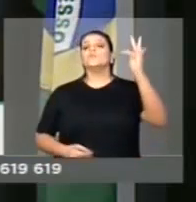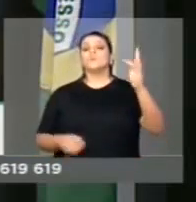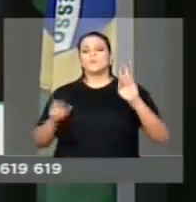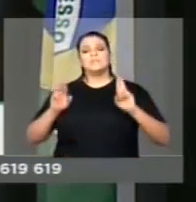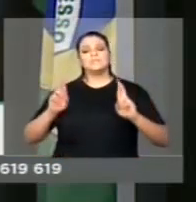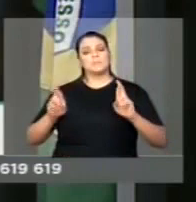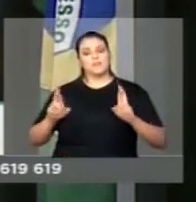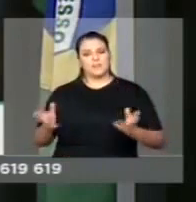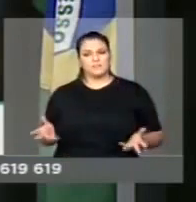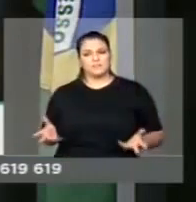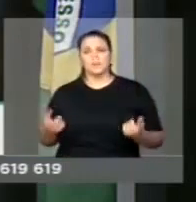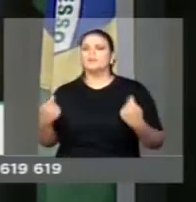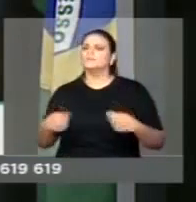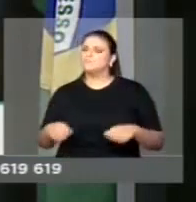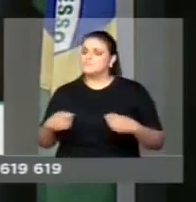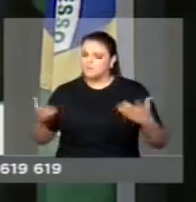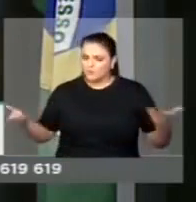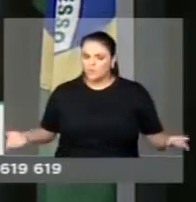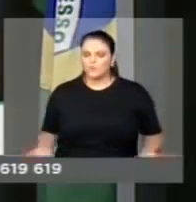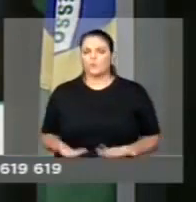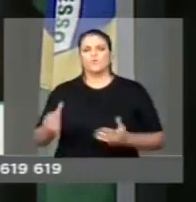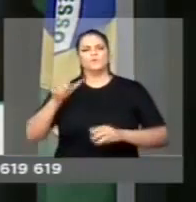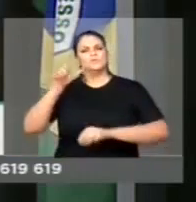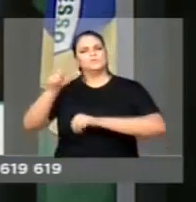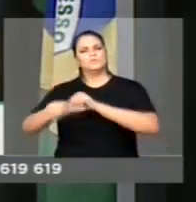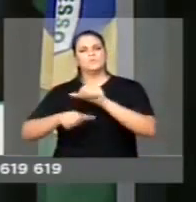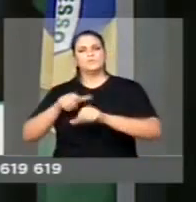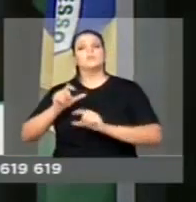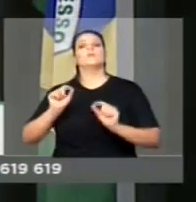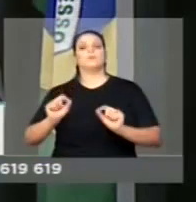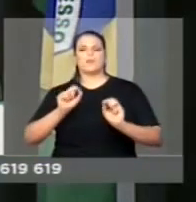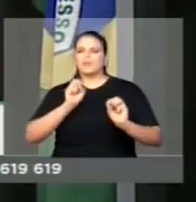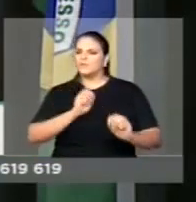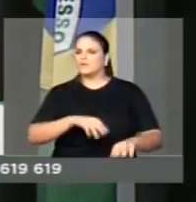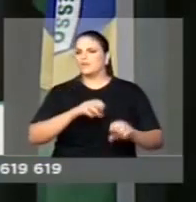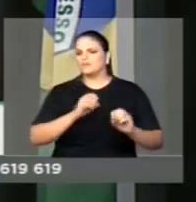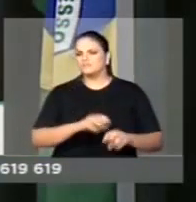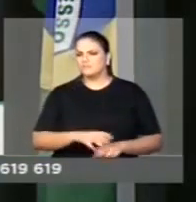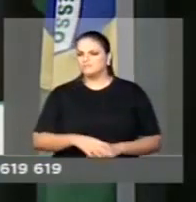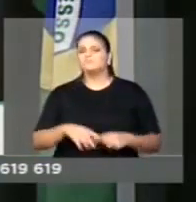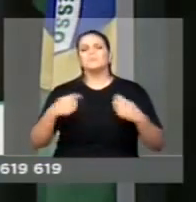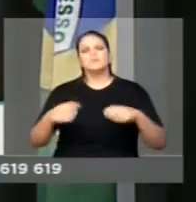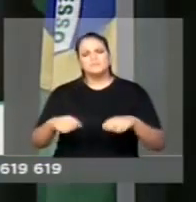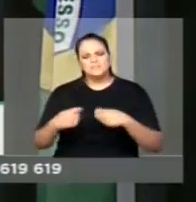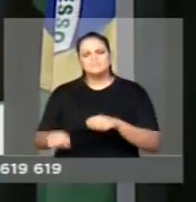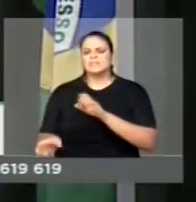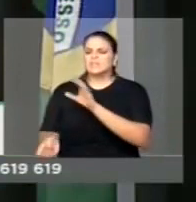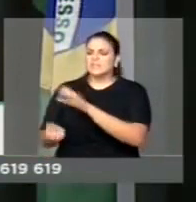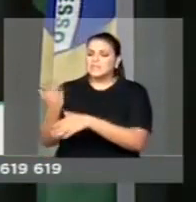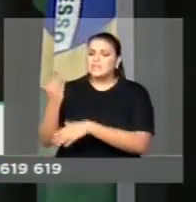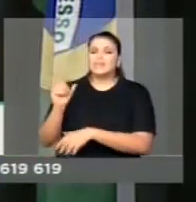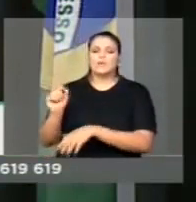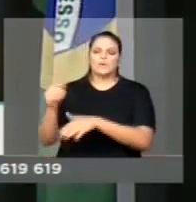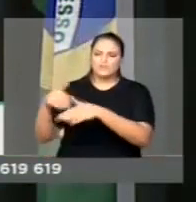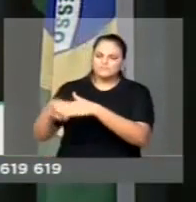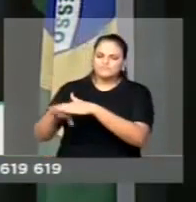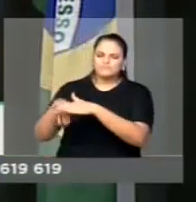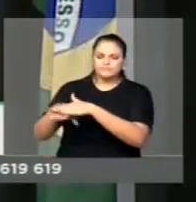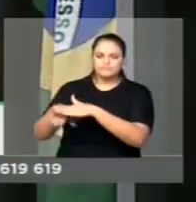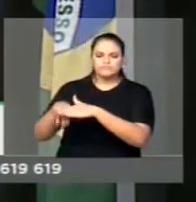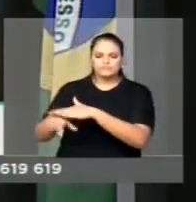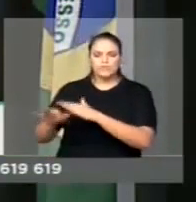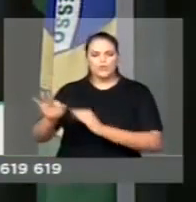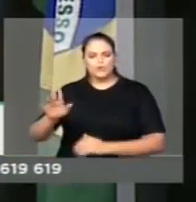gerações se não for realizada uma ampla reforma educacional, começando pela criação de um Fundo Nacional para financiar todos os estudantes do